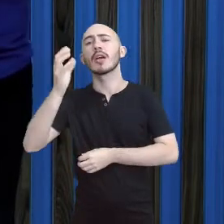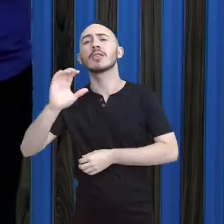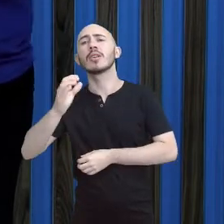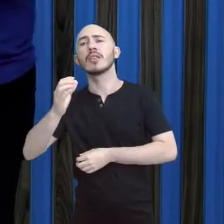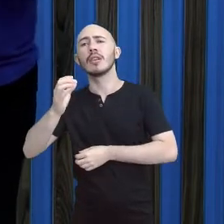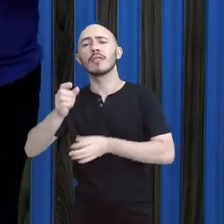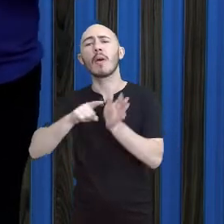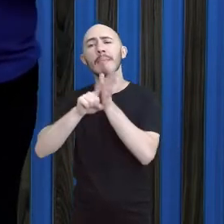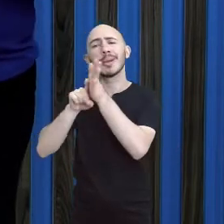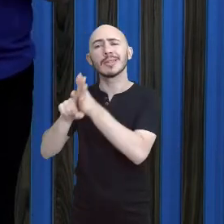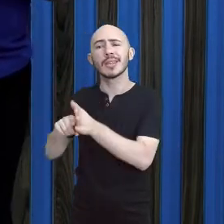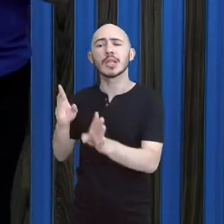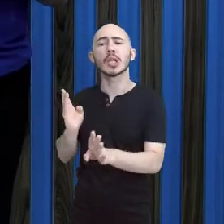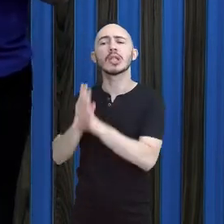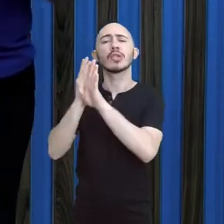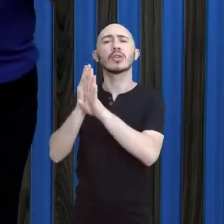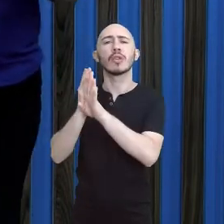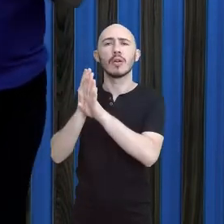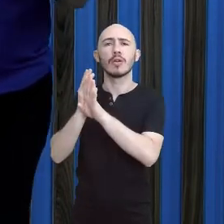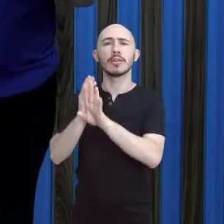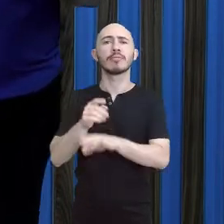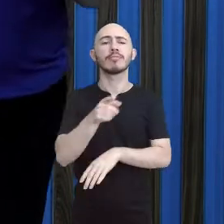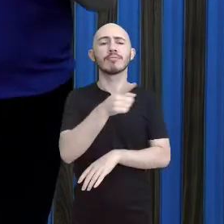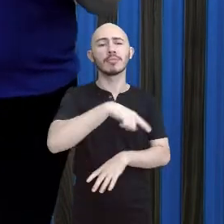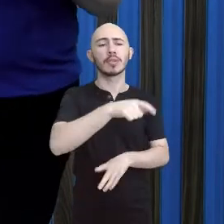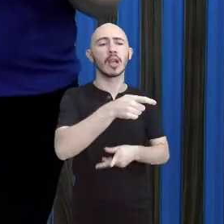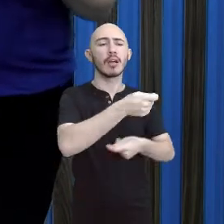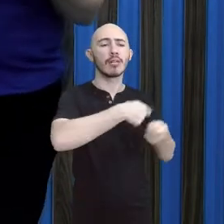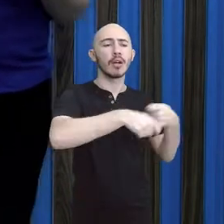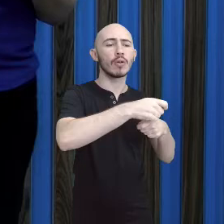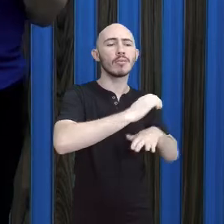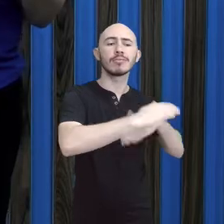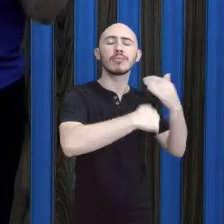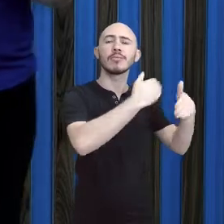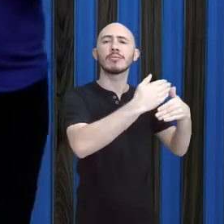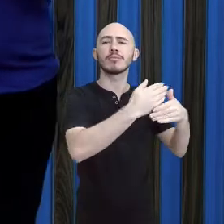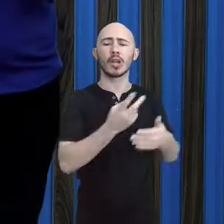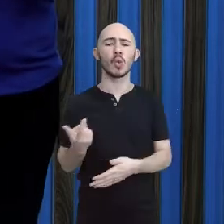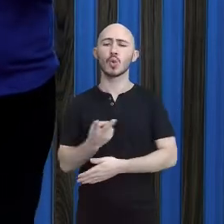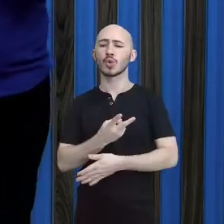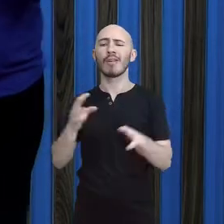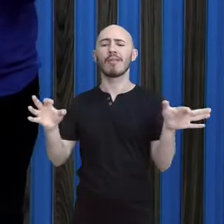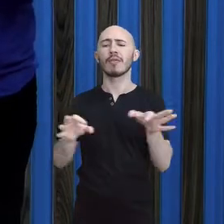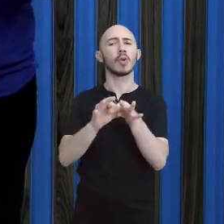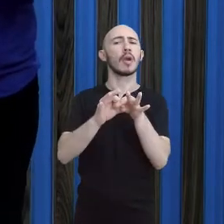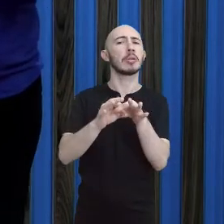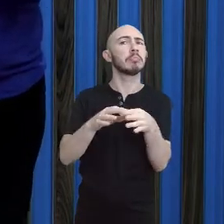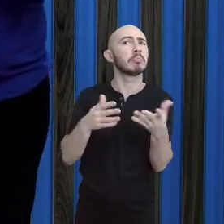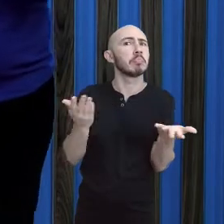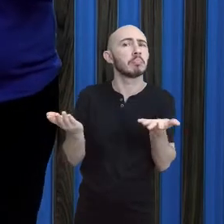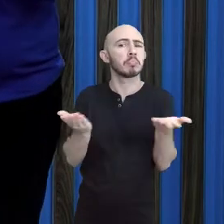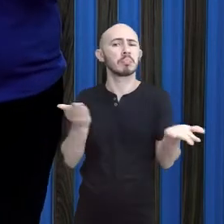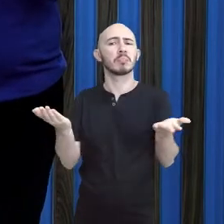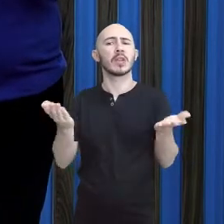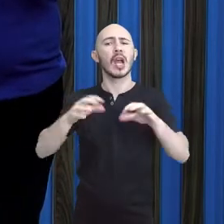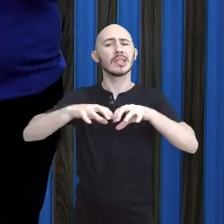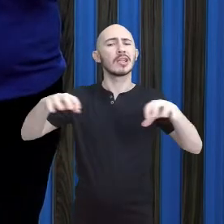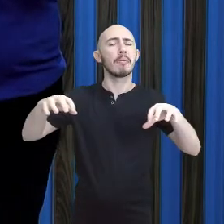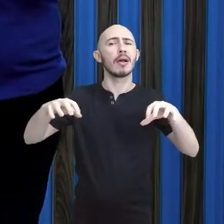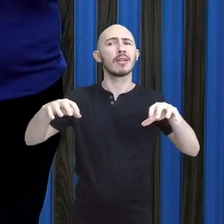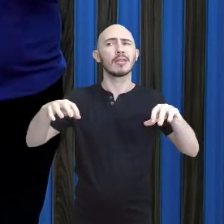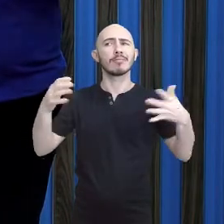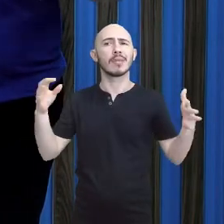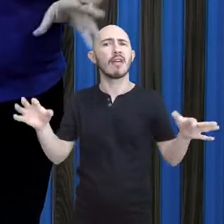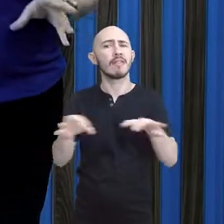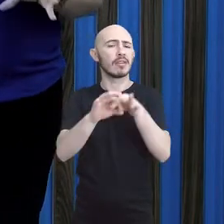o trabalho dos cientistas e essa questão do desenvolvimento econômico. Parece que essas duas questões, elas não